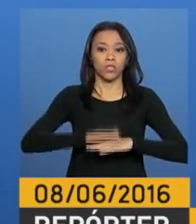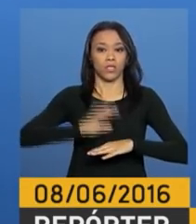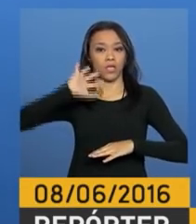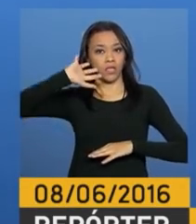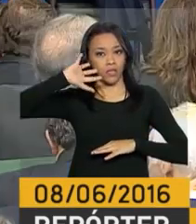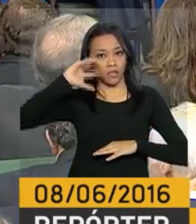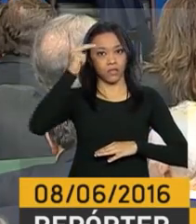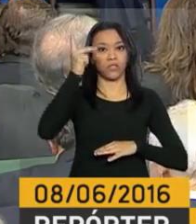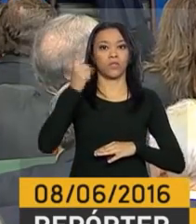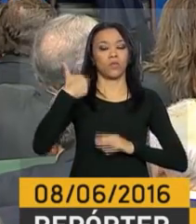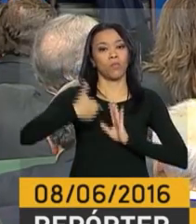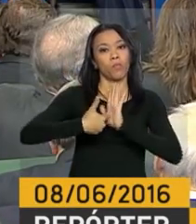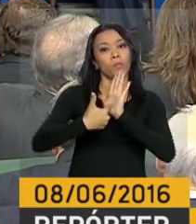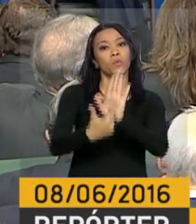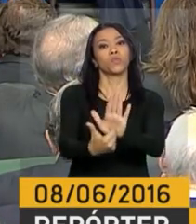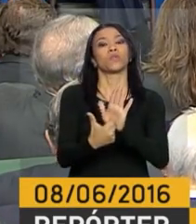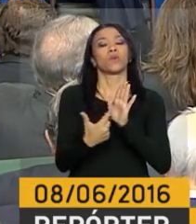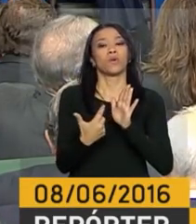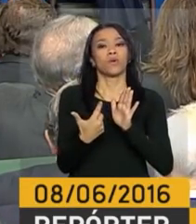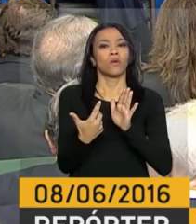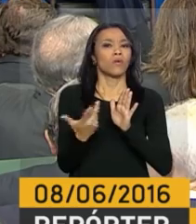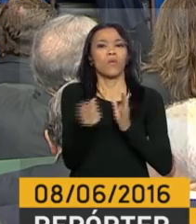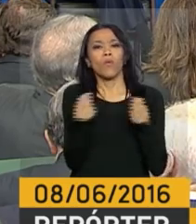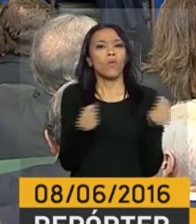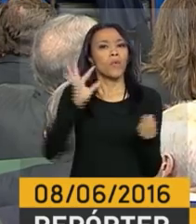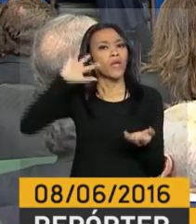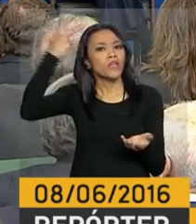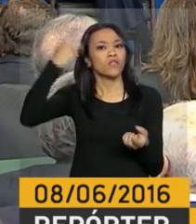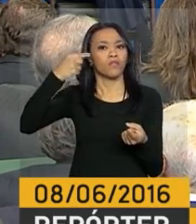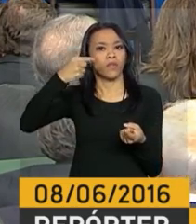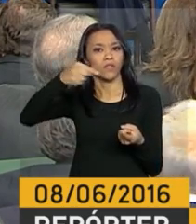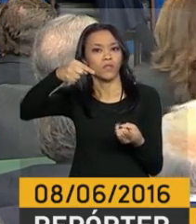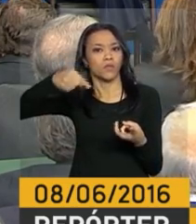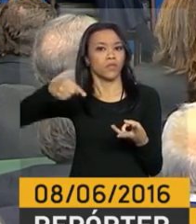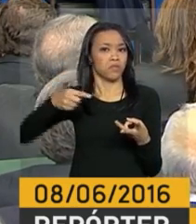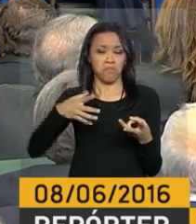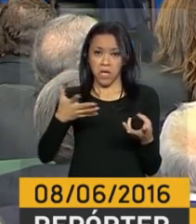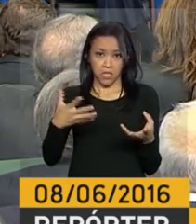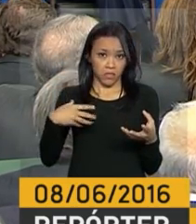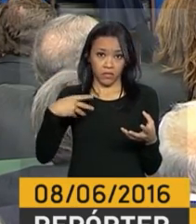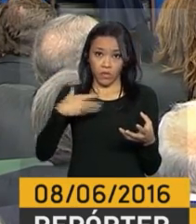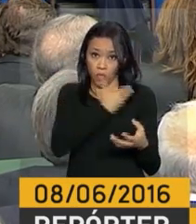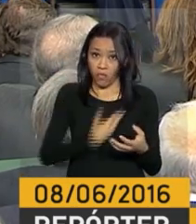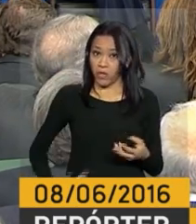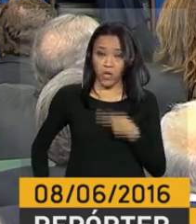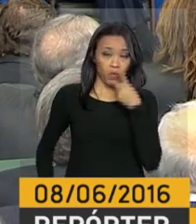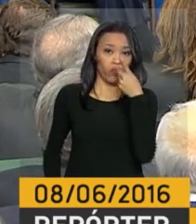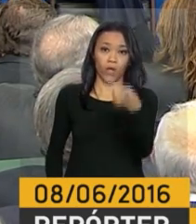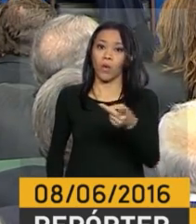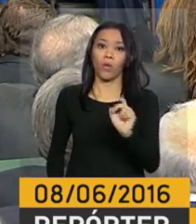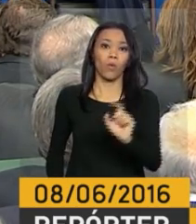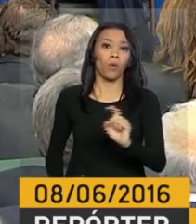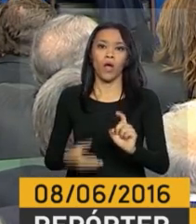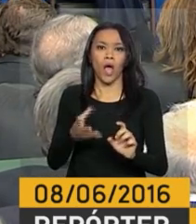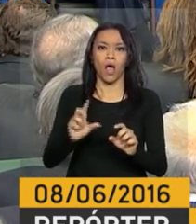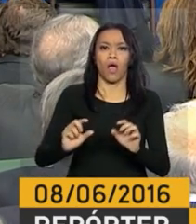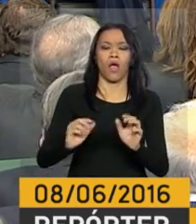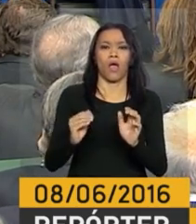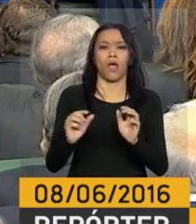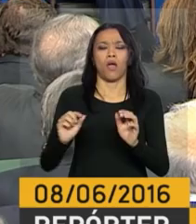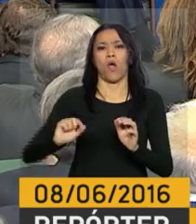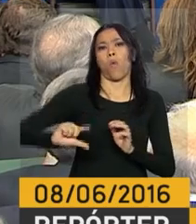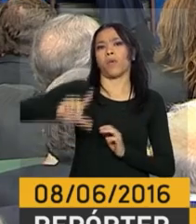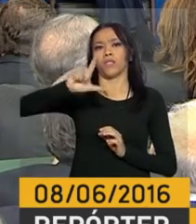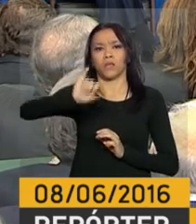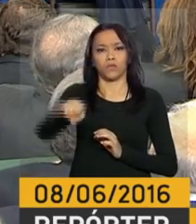mostrou o caminho e ela não falou em aumento de juros nenhum momento eh